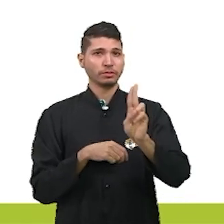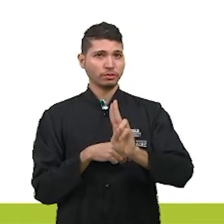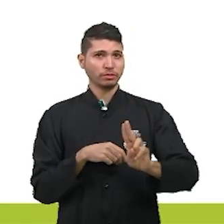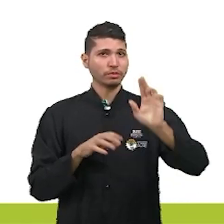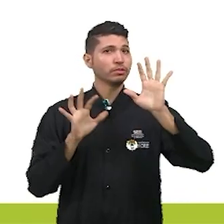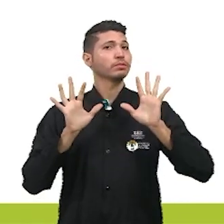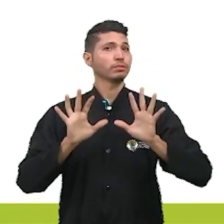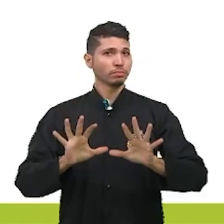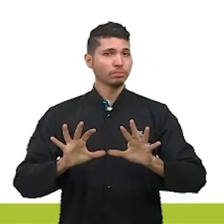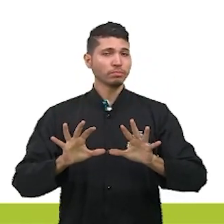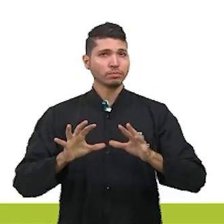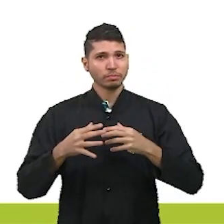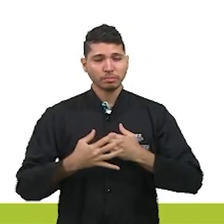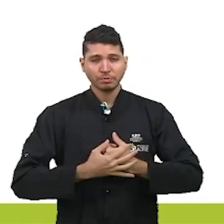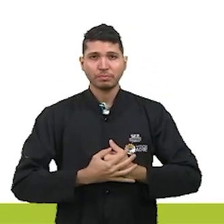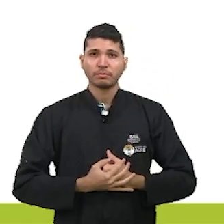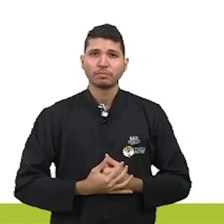maneira.